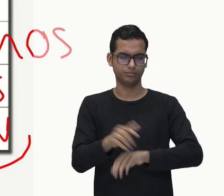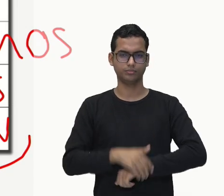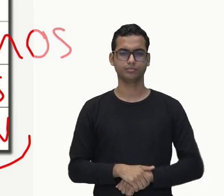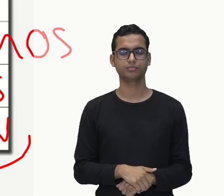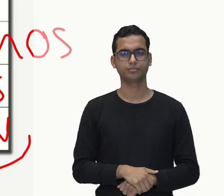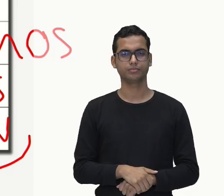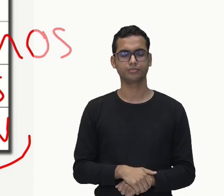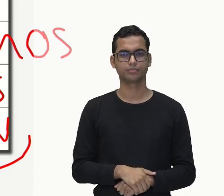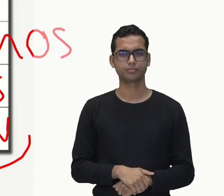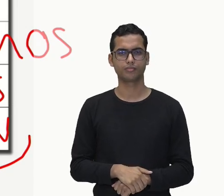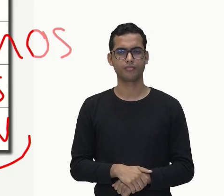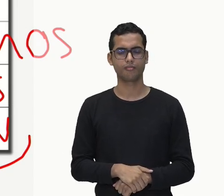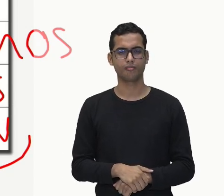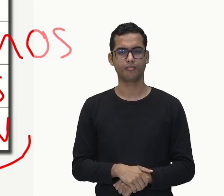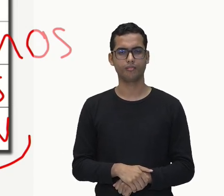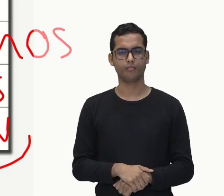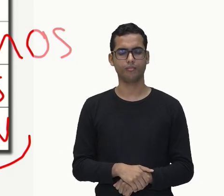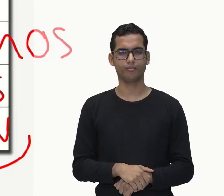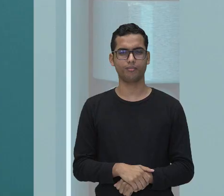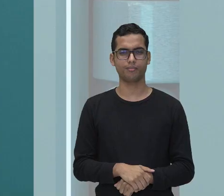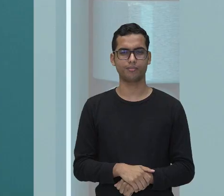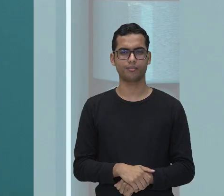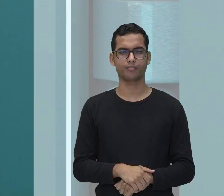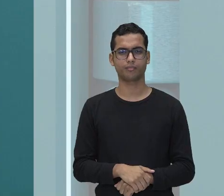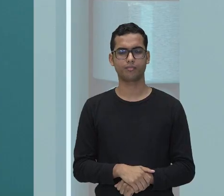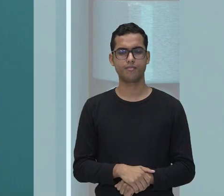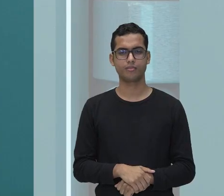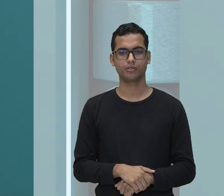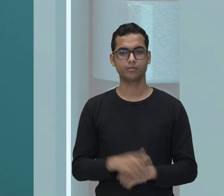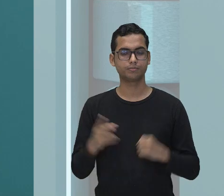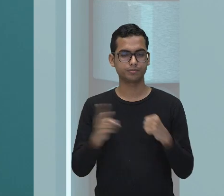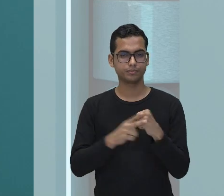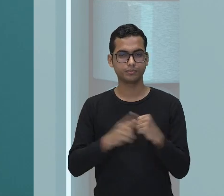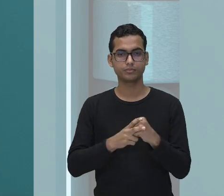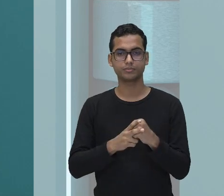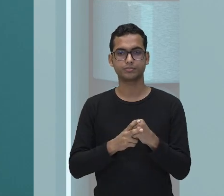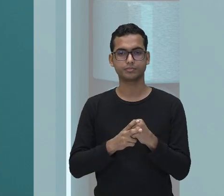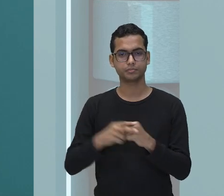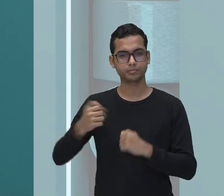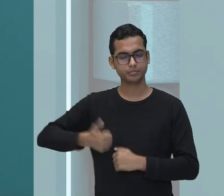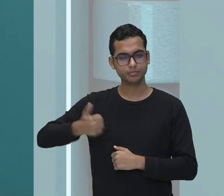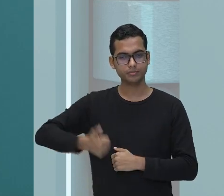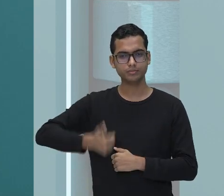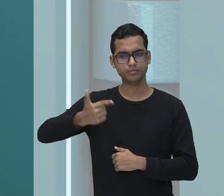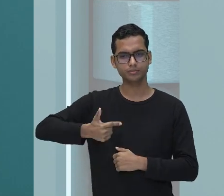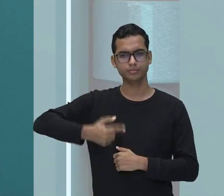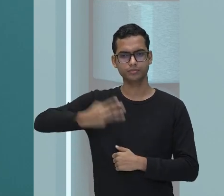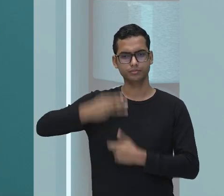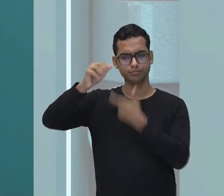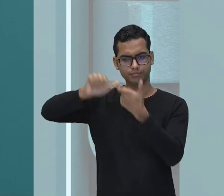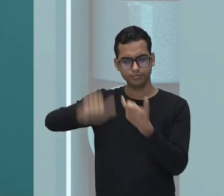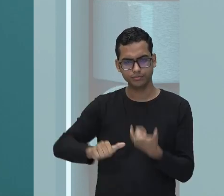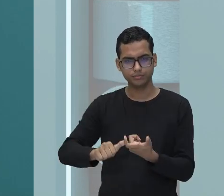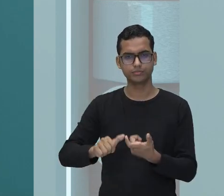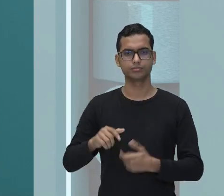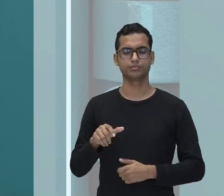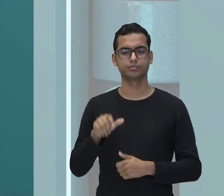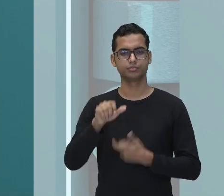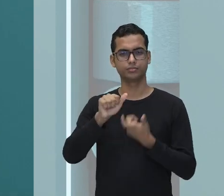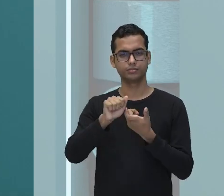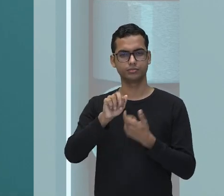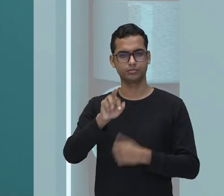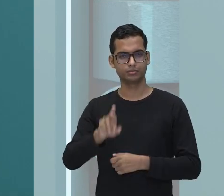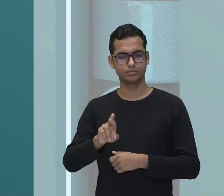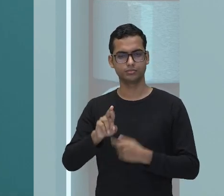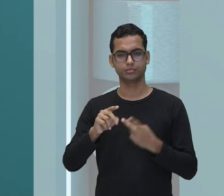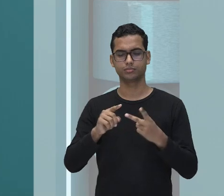que esses verbos da primeira conjugação, da primeira, da segunda e da terceira conjugação, a R e a RR, todos